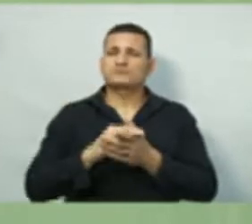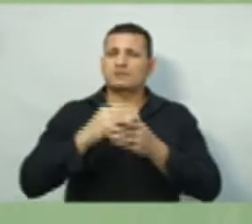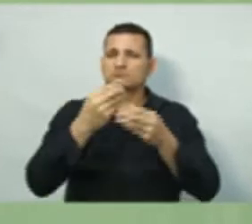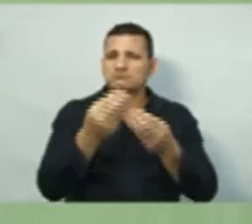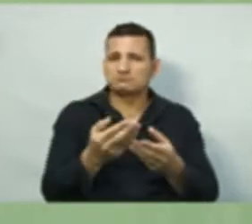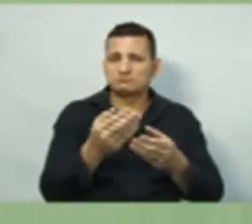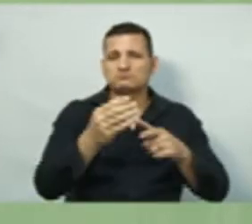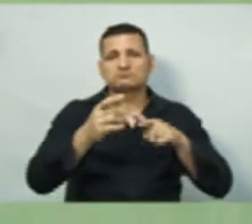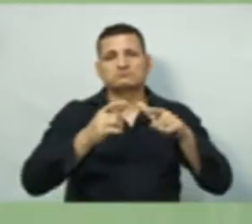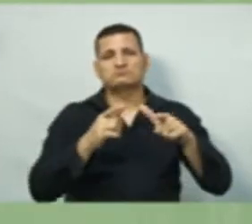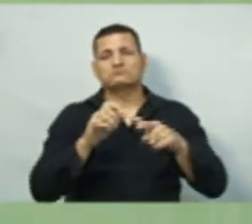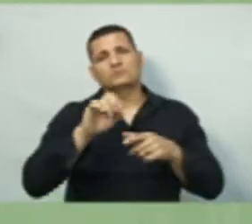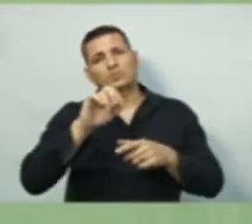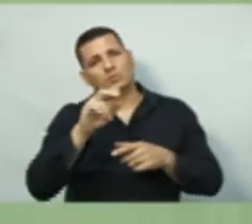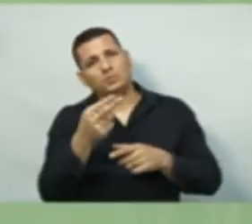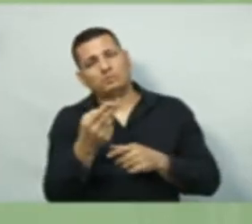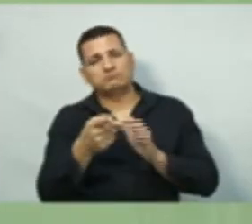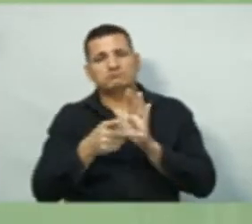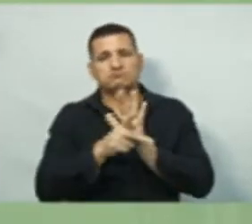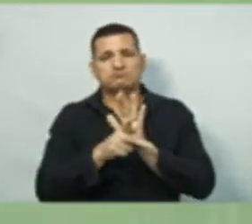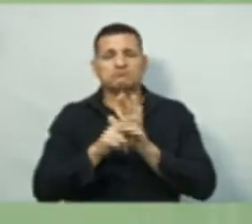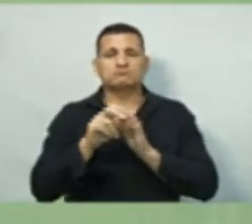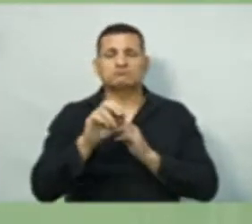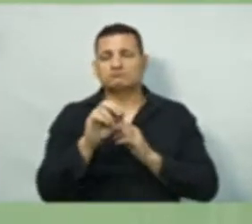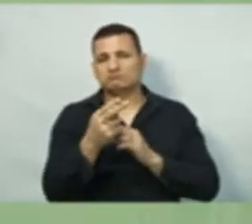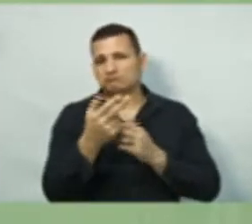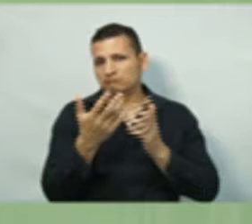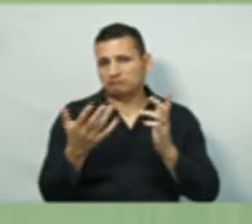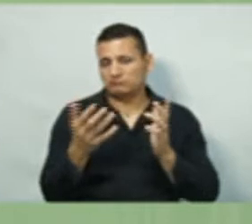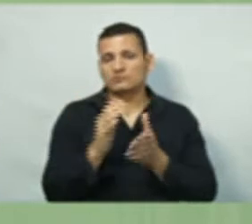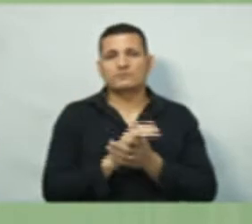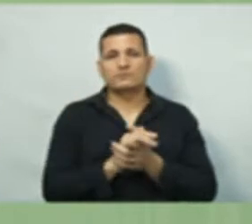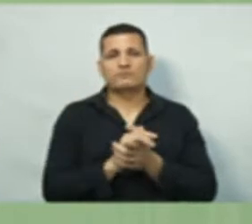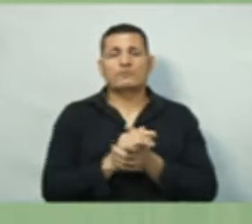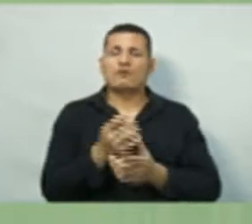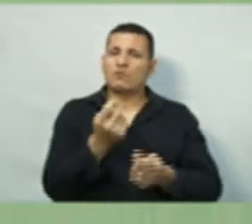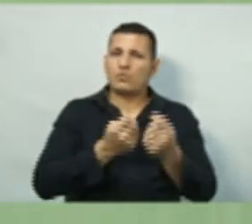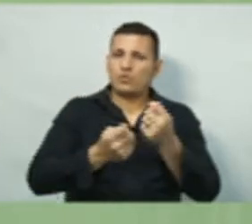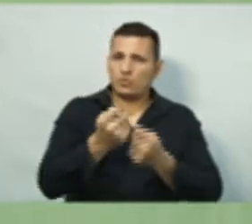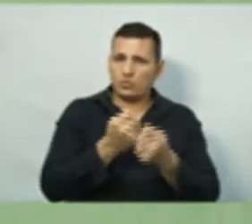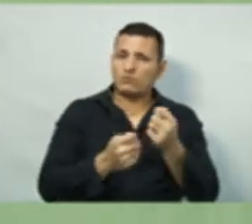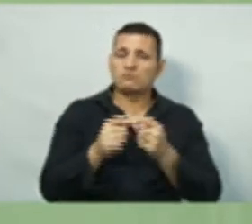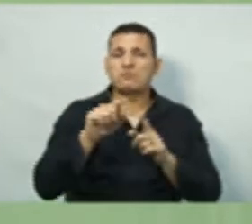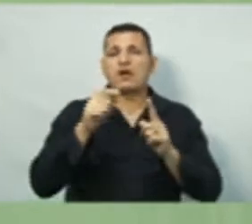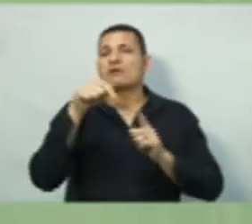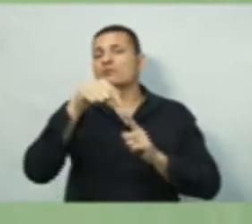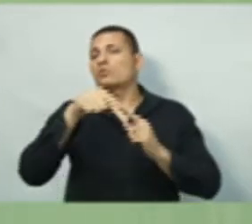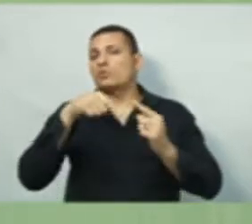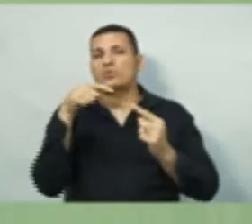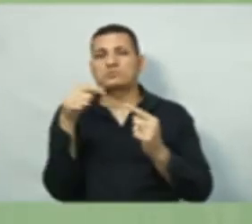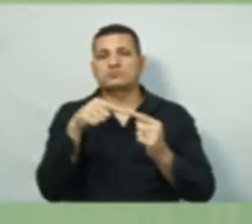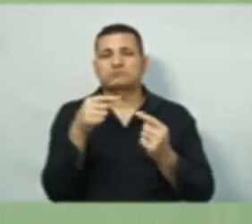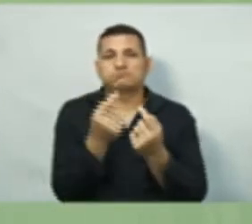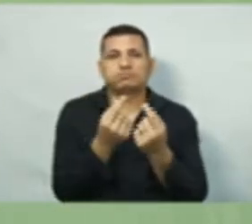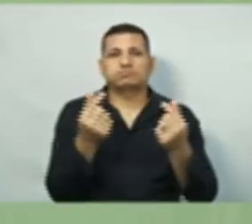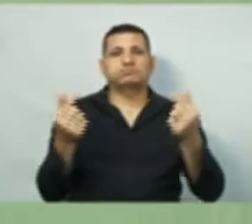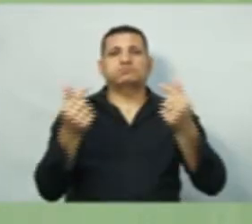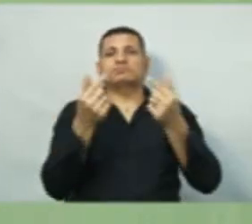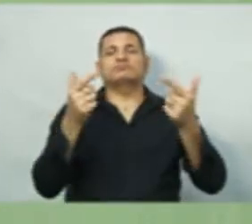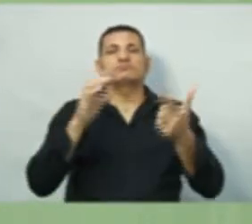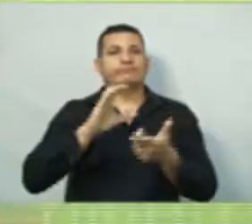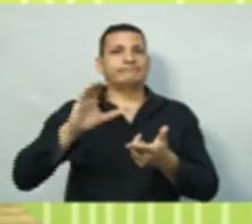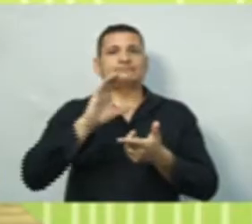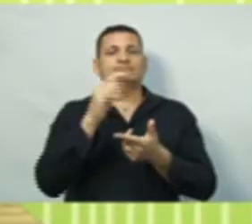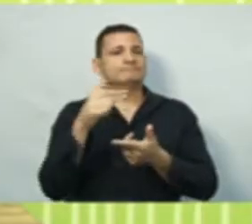para o exercício de uma atividade econômica de proveito comum sem fins lucrativos. Aqui a